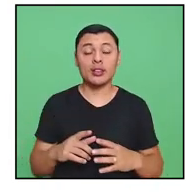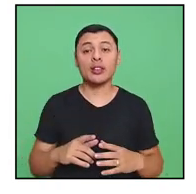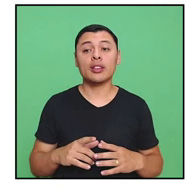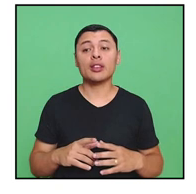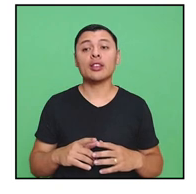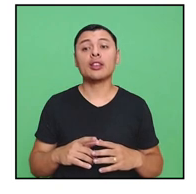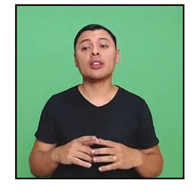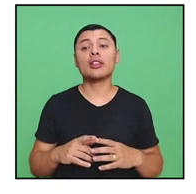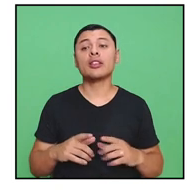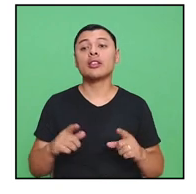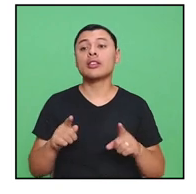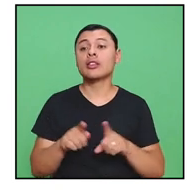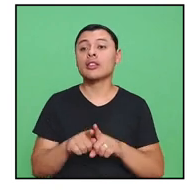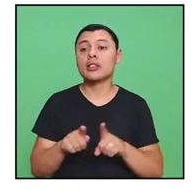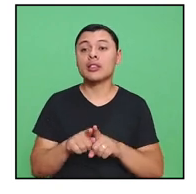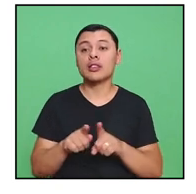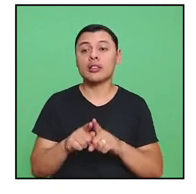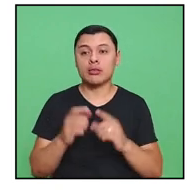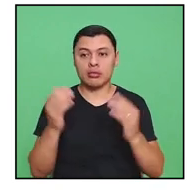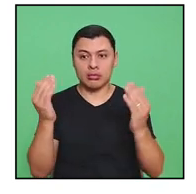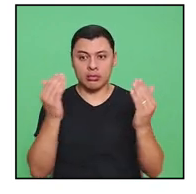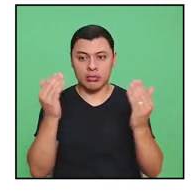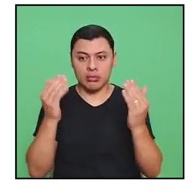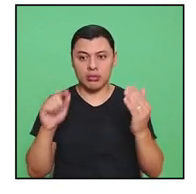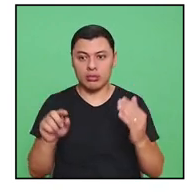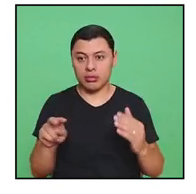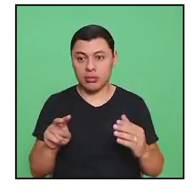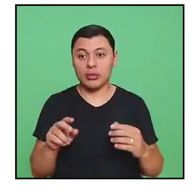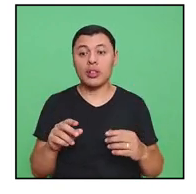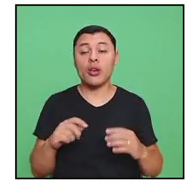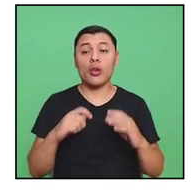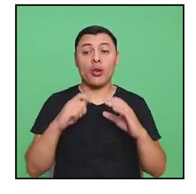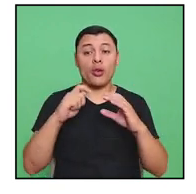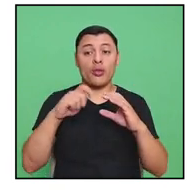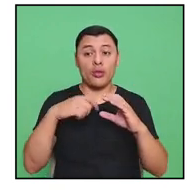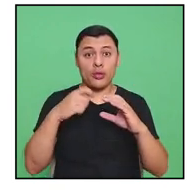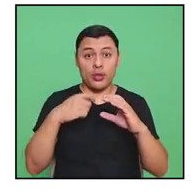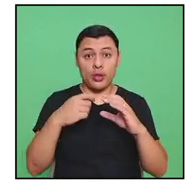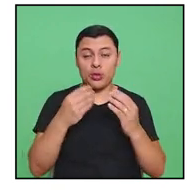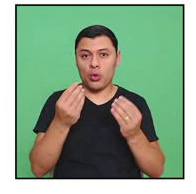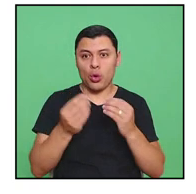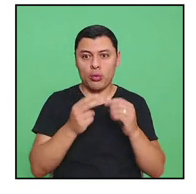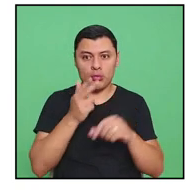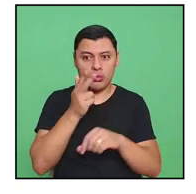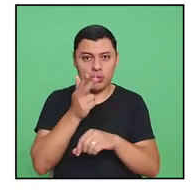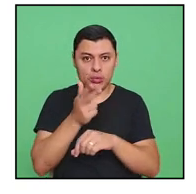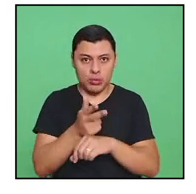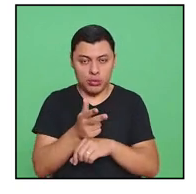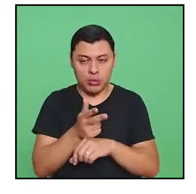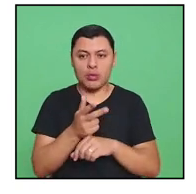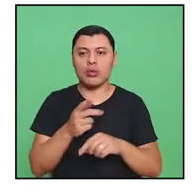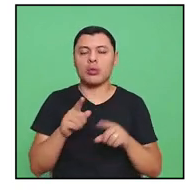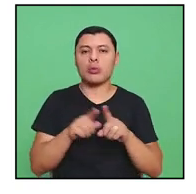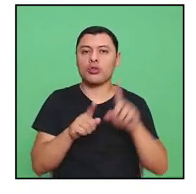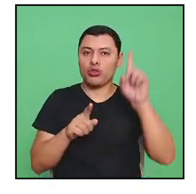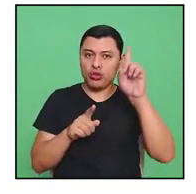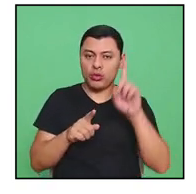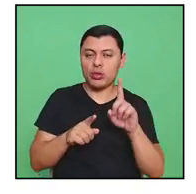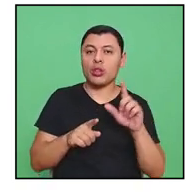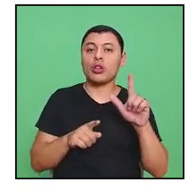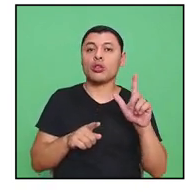e coloca eles em relação, né? O vídeo ele foi captado e dirigido, né, pelo Lucas